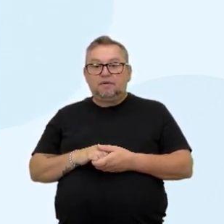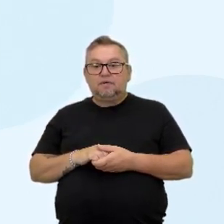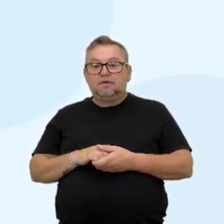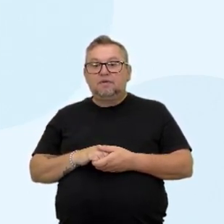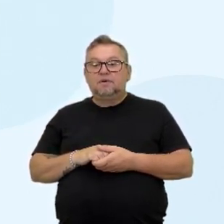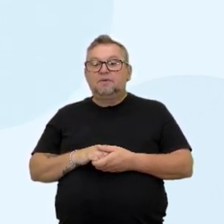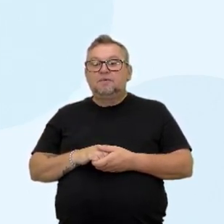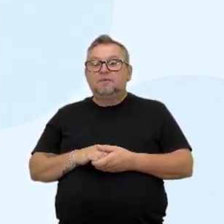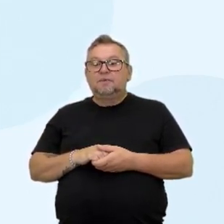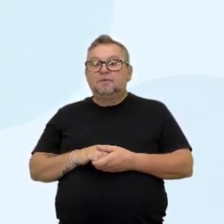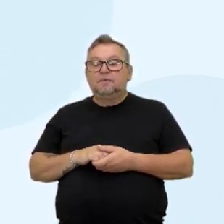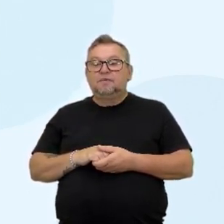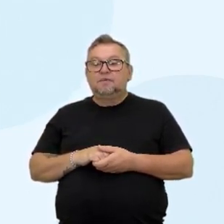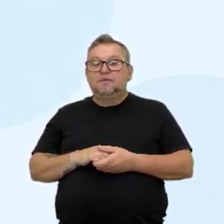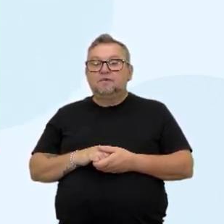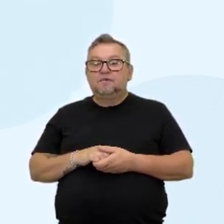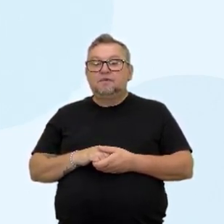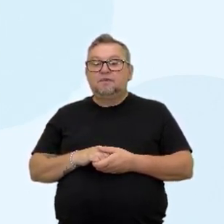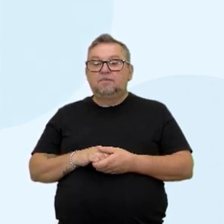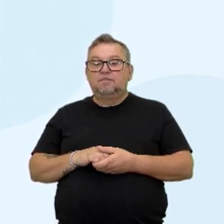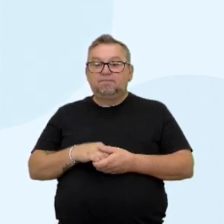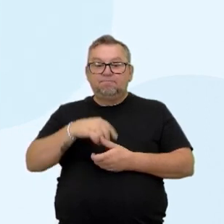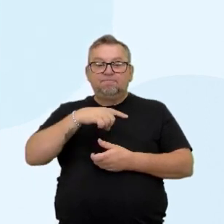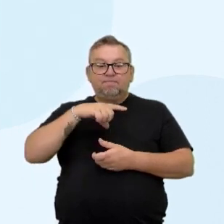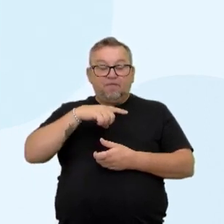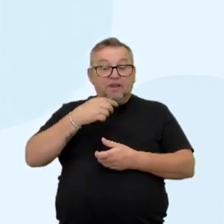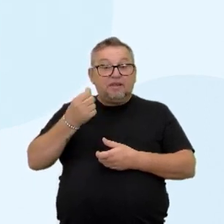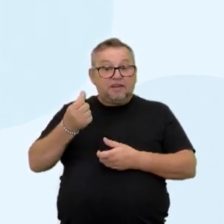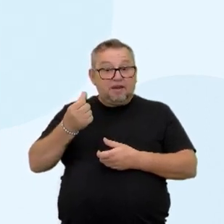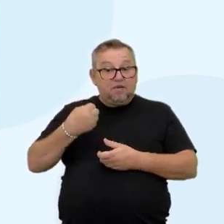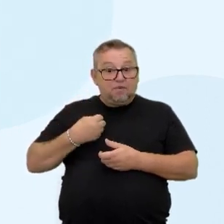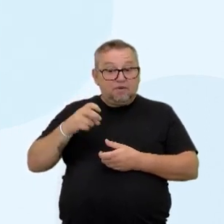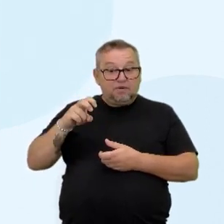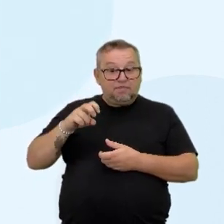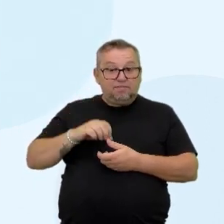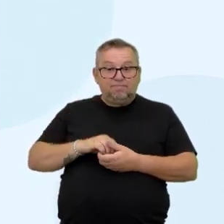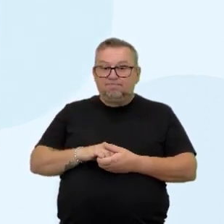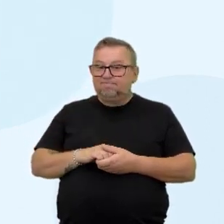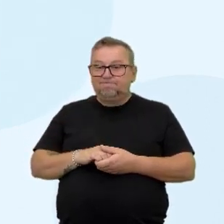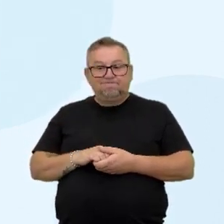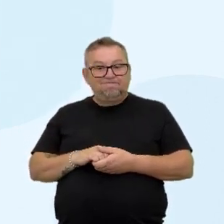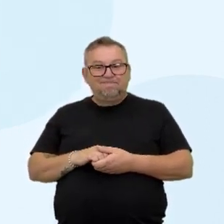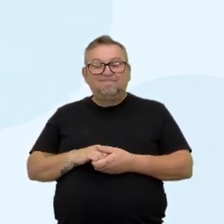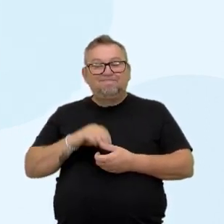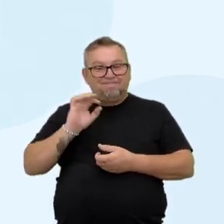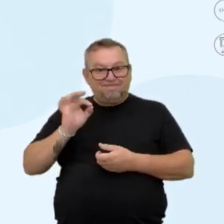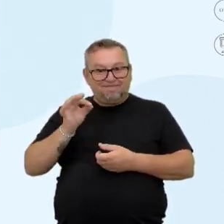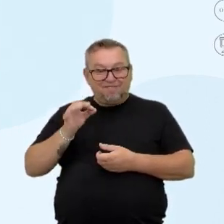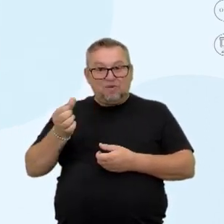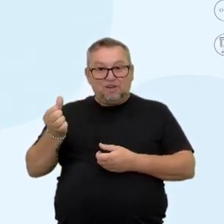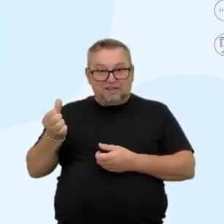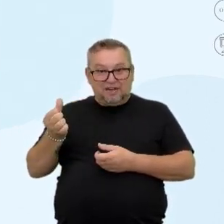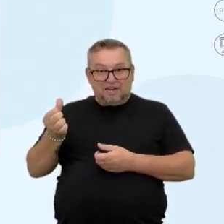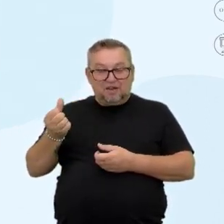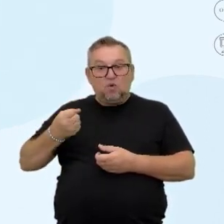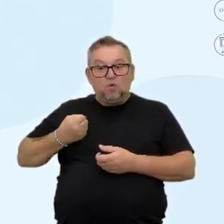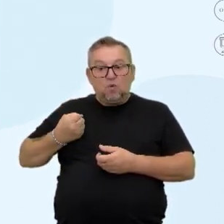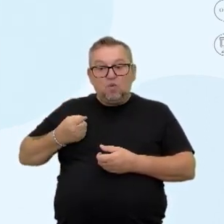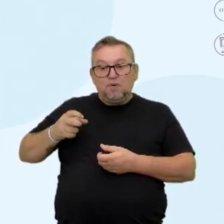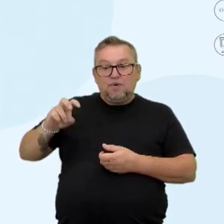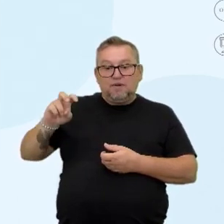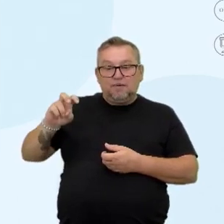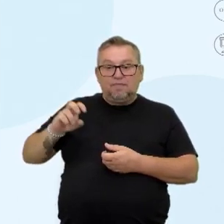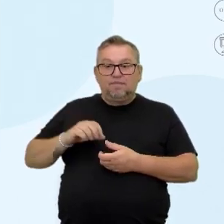3, 4, 5, 6 números 5. Tem mais algum aí? Não tinha. Não. Então são 6, né?